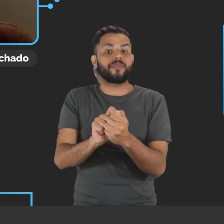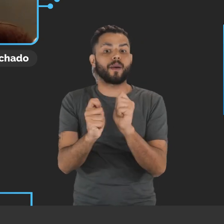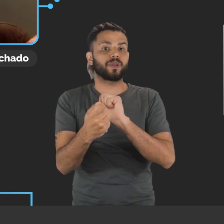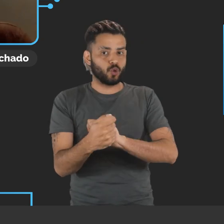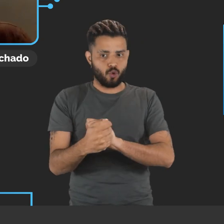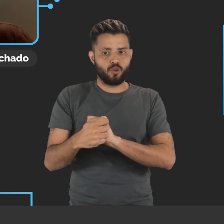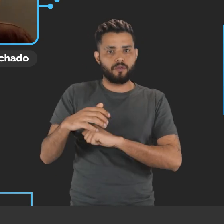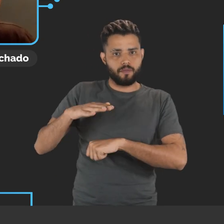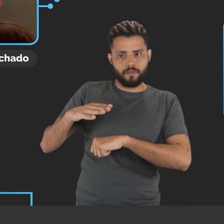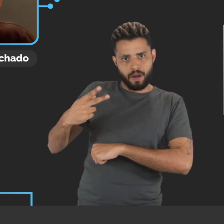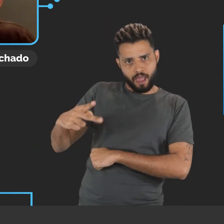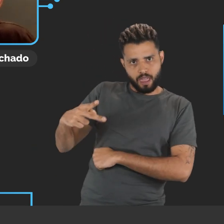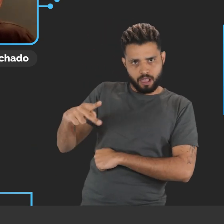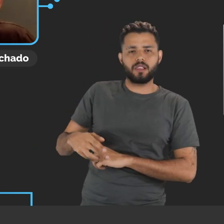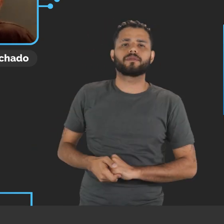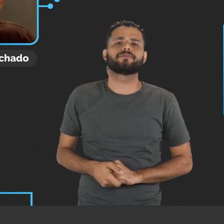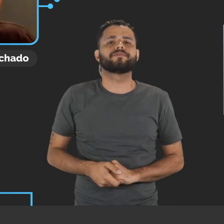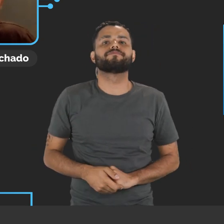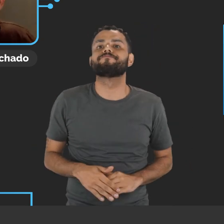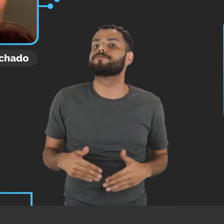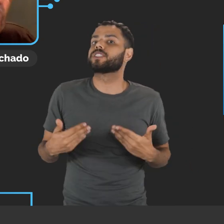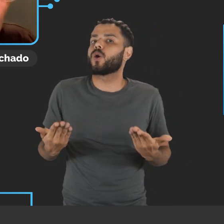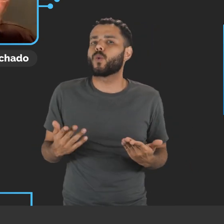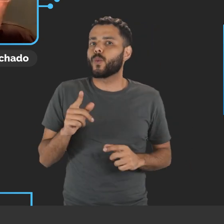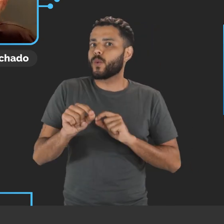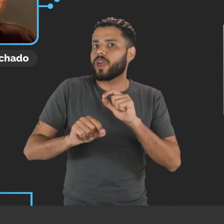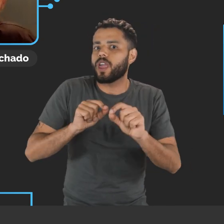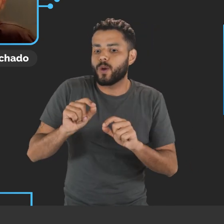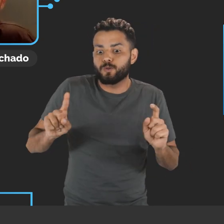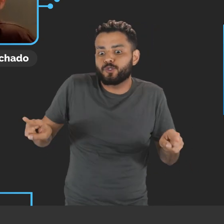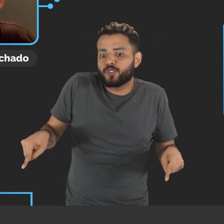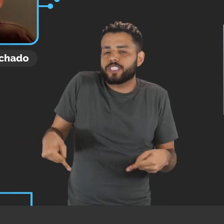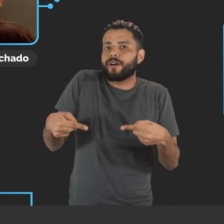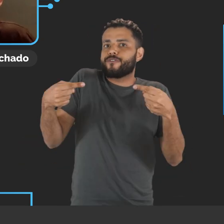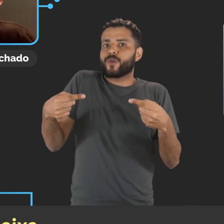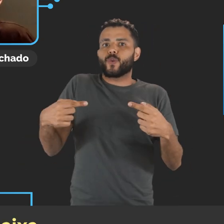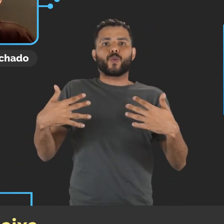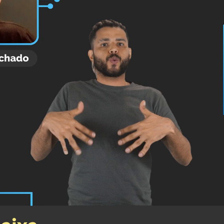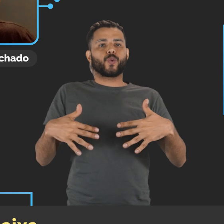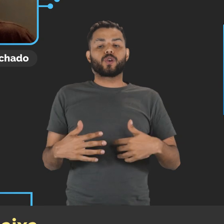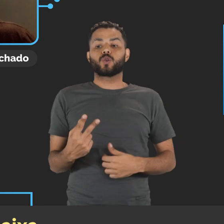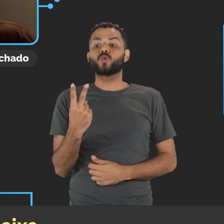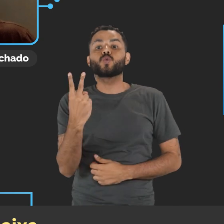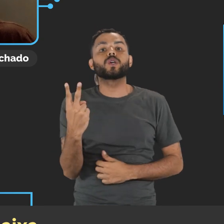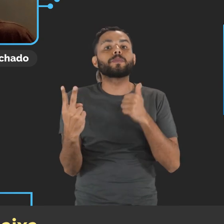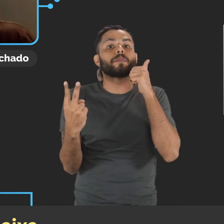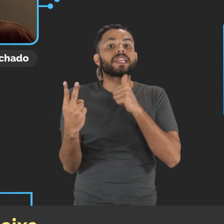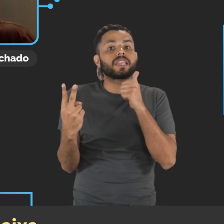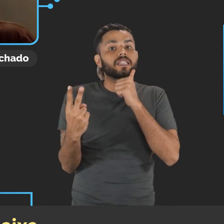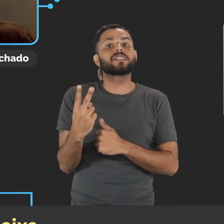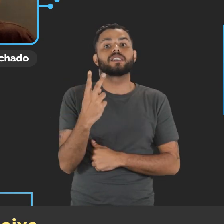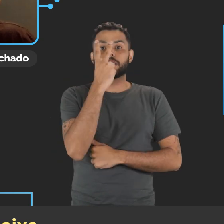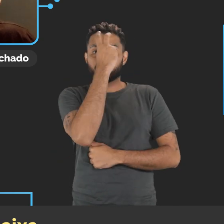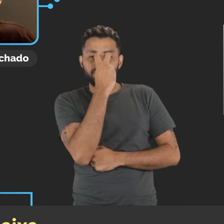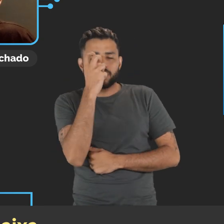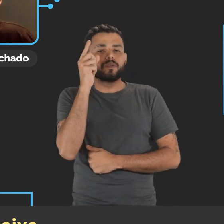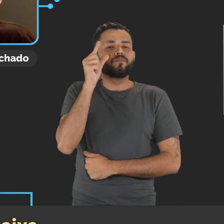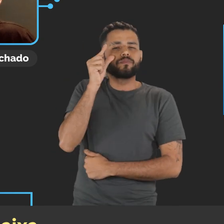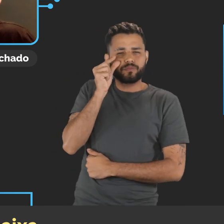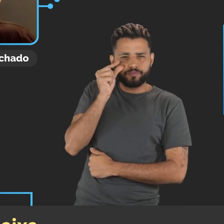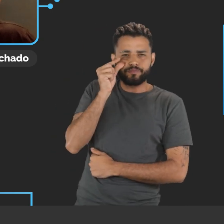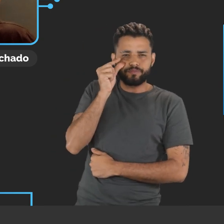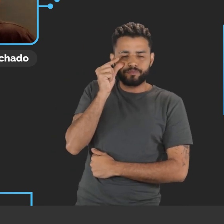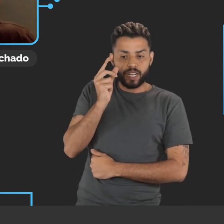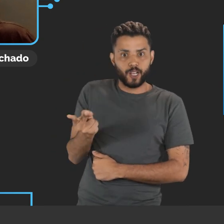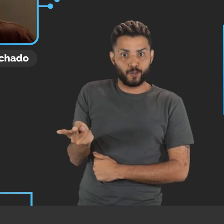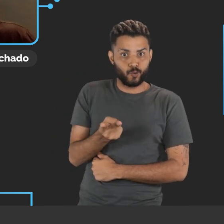para ter autonomia, e tivemos o que foi um grande desafio para a gente, 2 meninas deficientes visuais, com